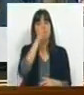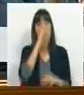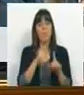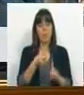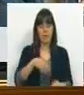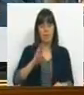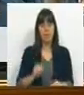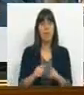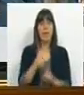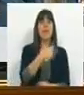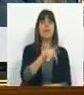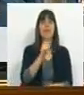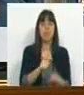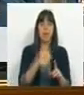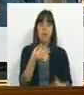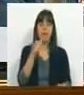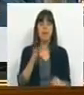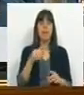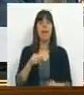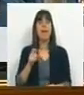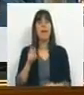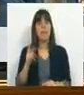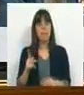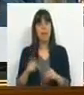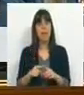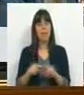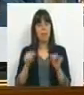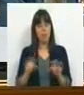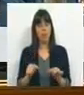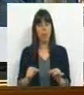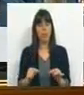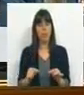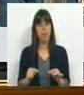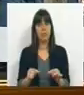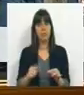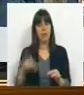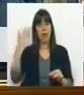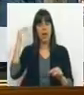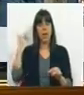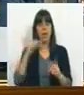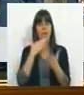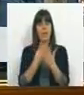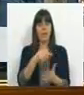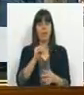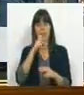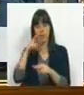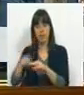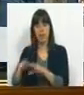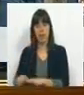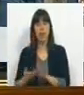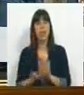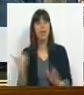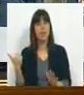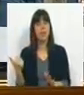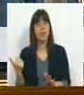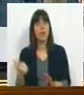O governo do PS, Bloco de Esquerda, PCP e PEV dão hoje o que no passado o PS congelou e